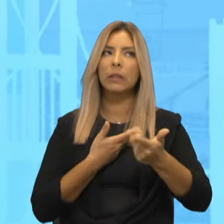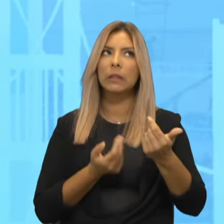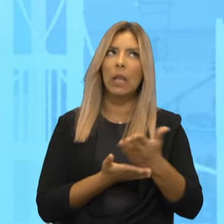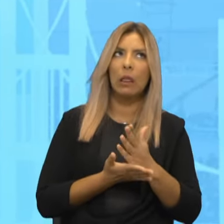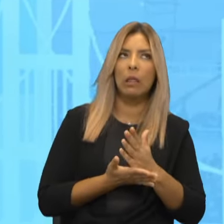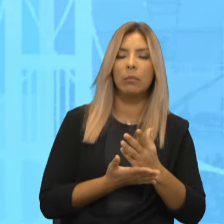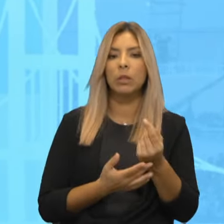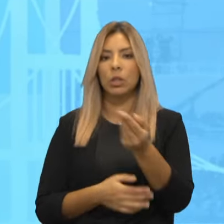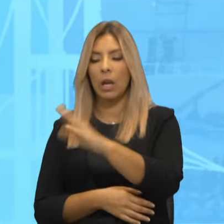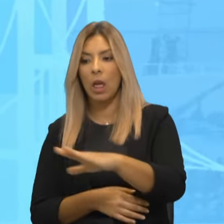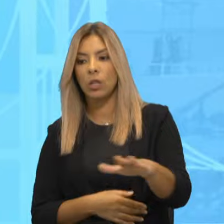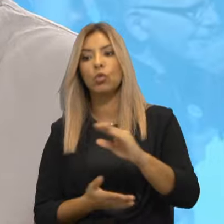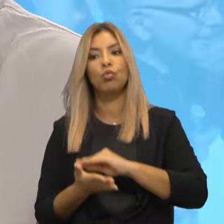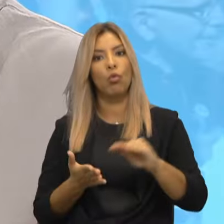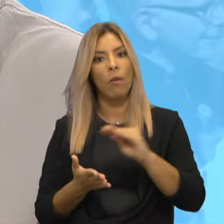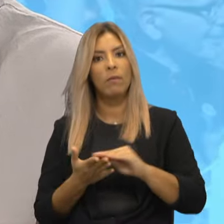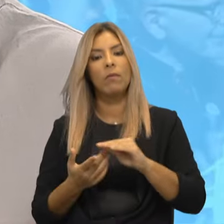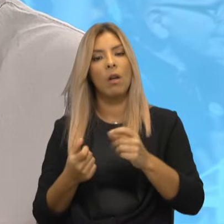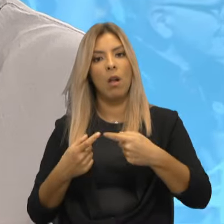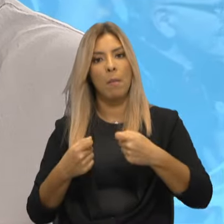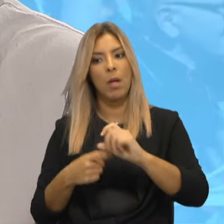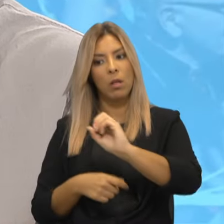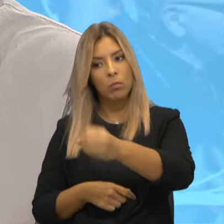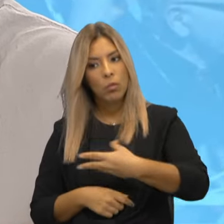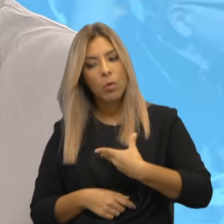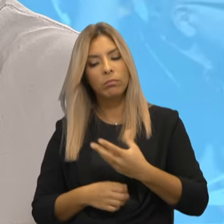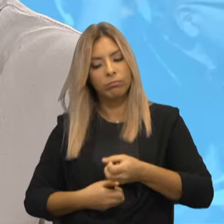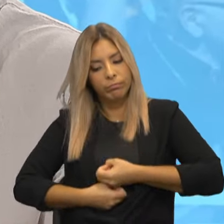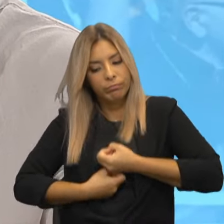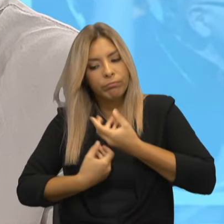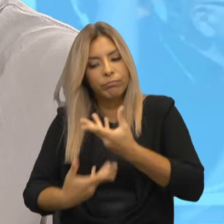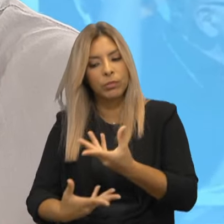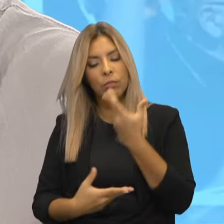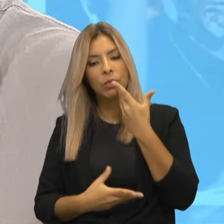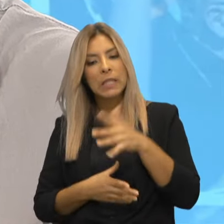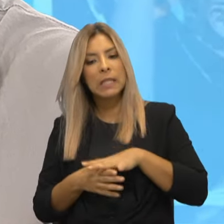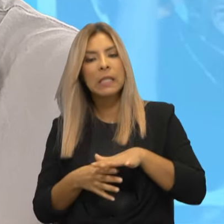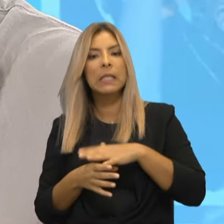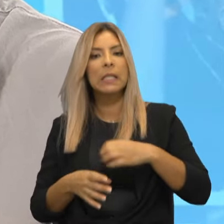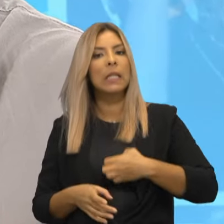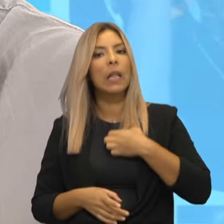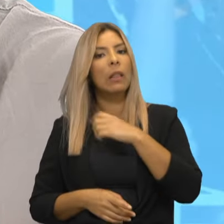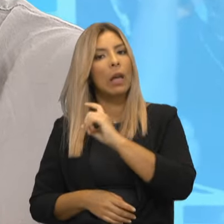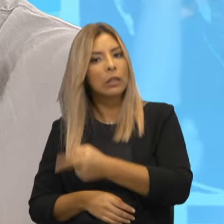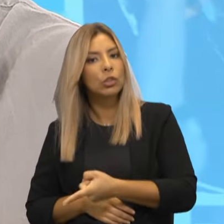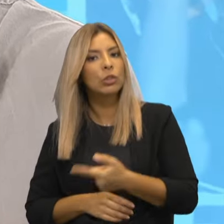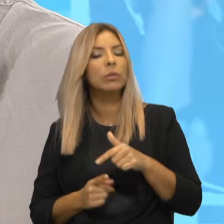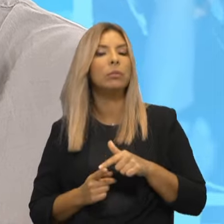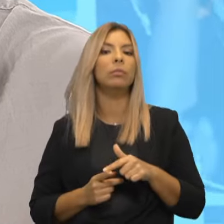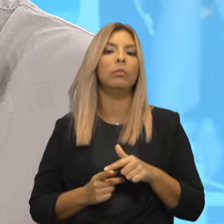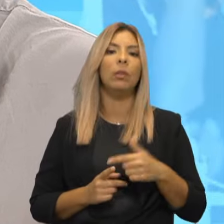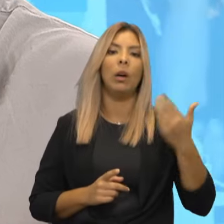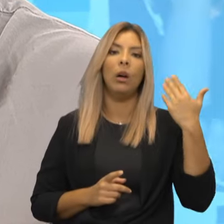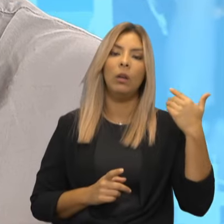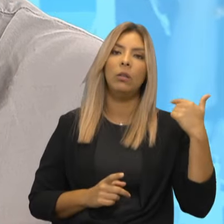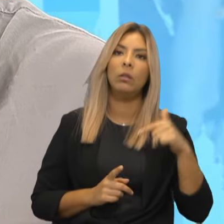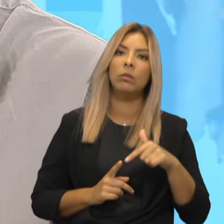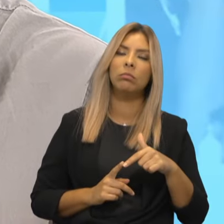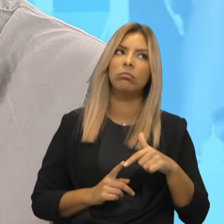crianças escreviam e-mails a desabafar como é que estavam a viver esses momentos e as suas famílias. E, portanto, foi